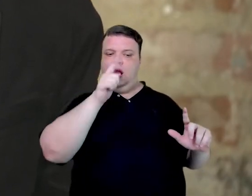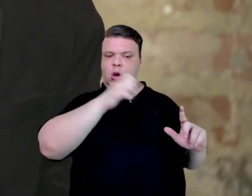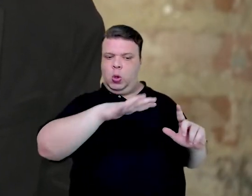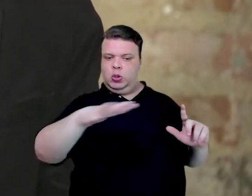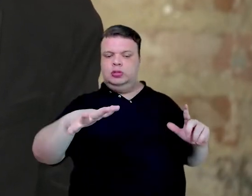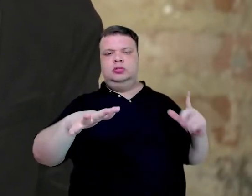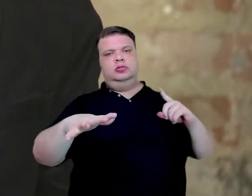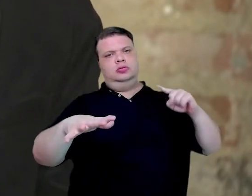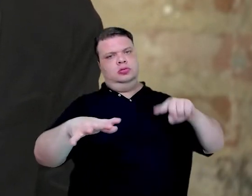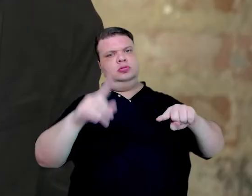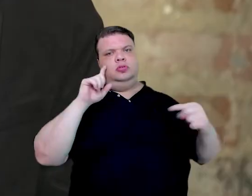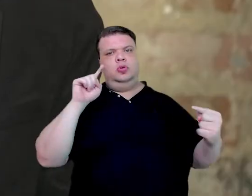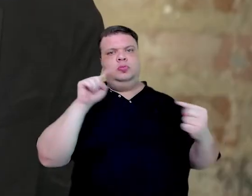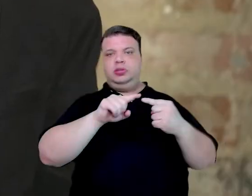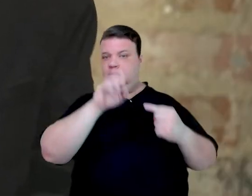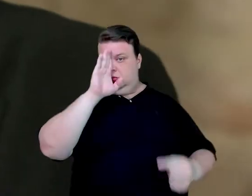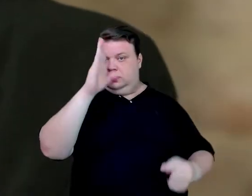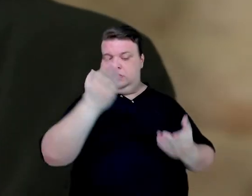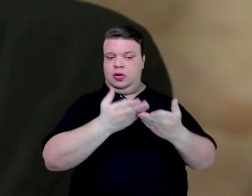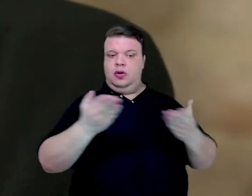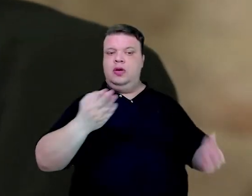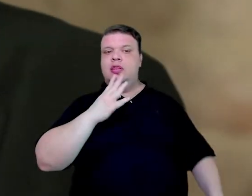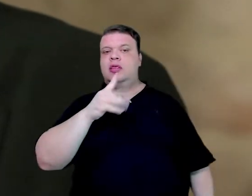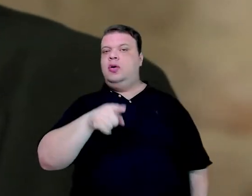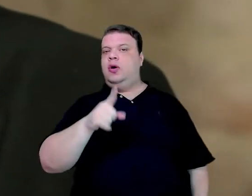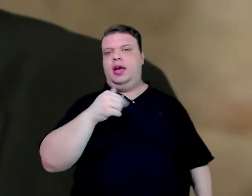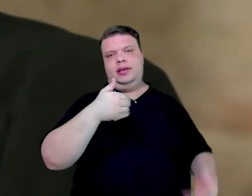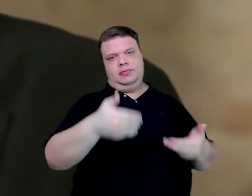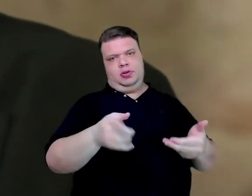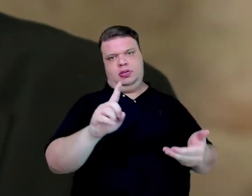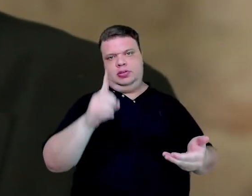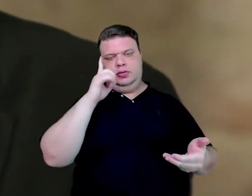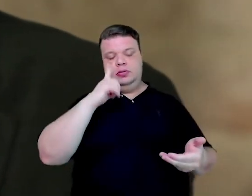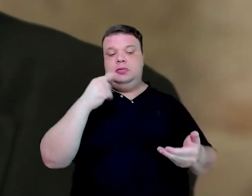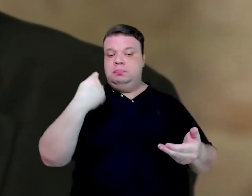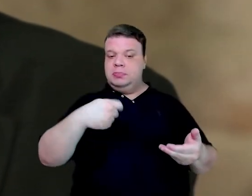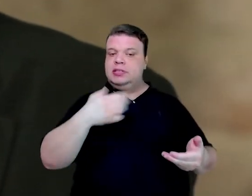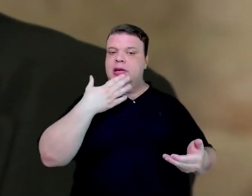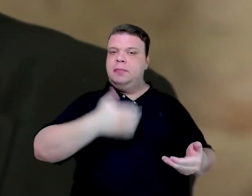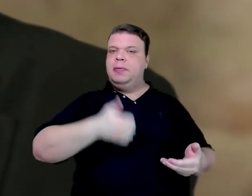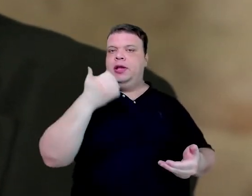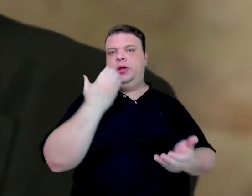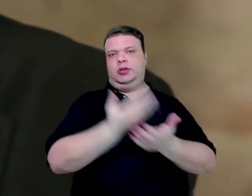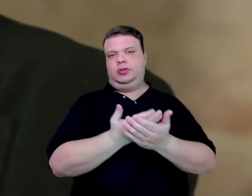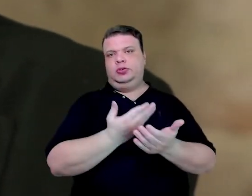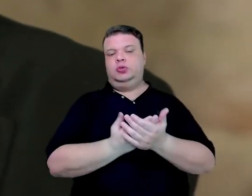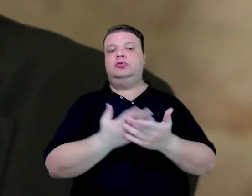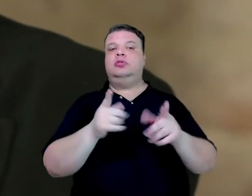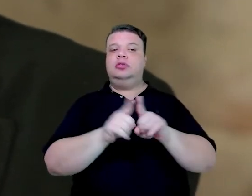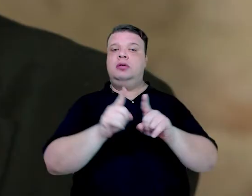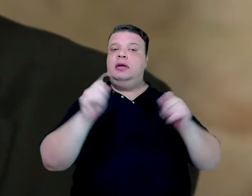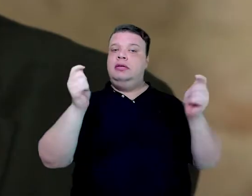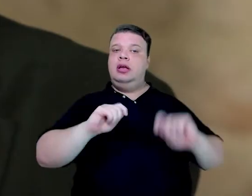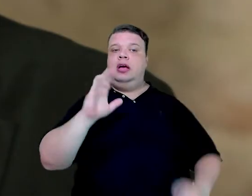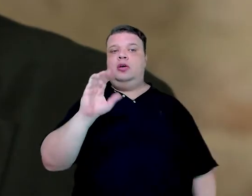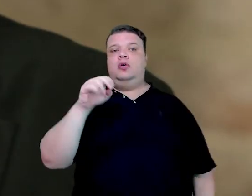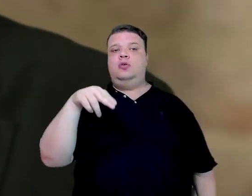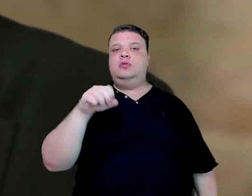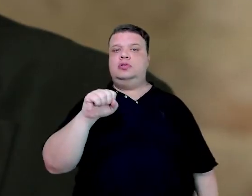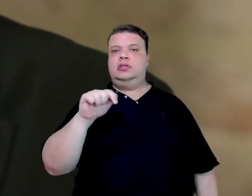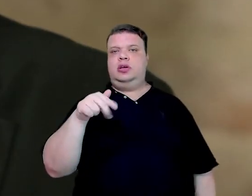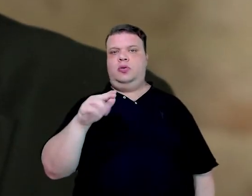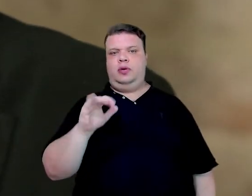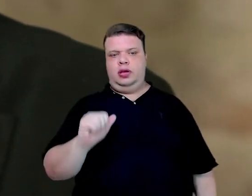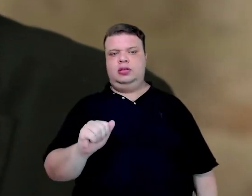estudado. Consequentemente, esses processos vão interferir em todas as simulações dos modelos